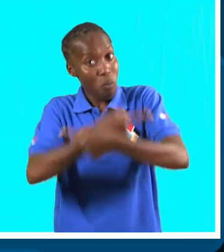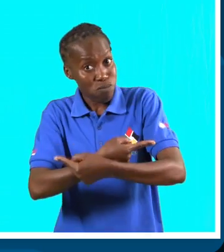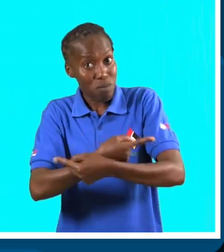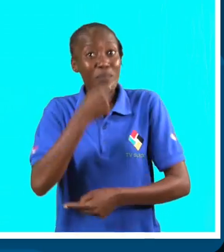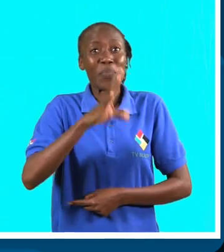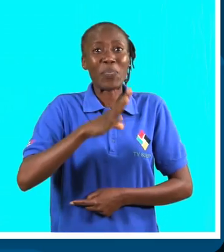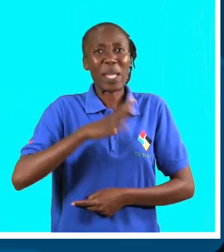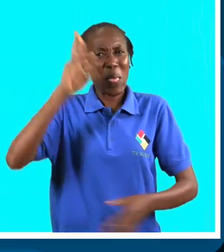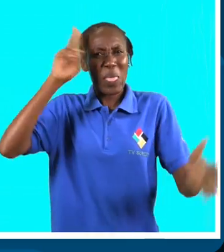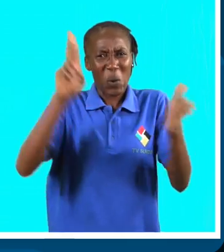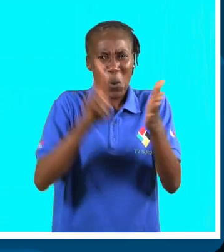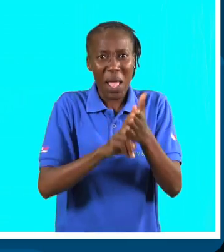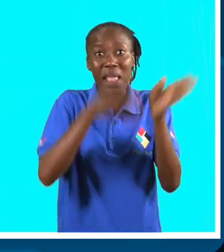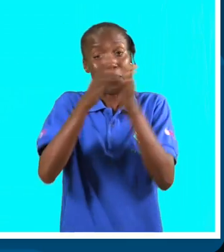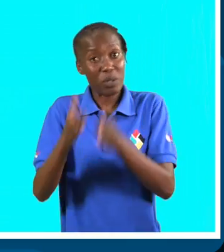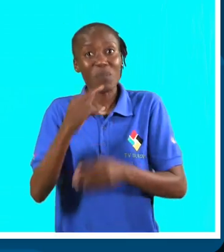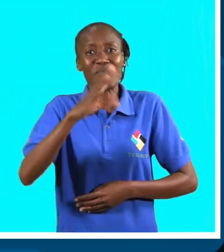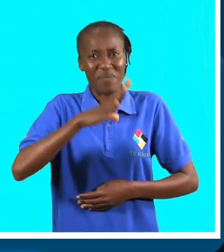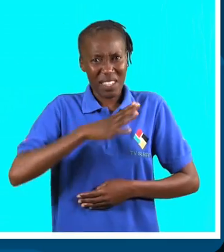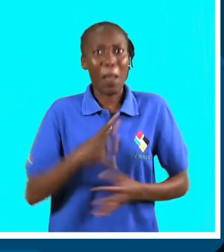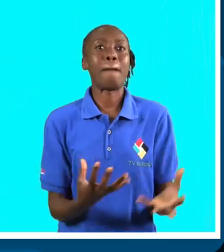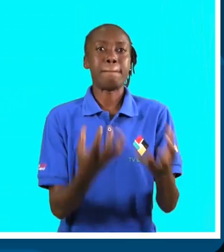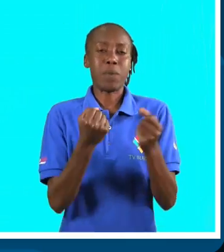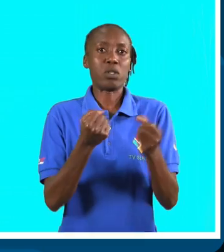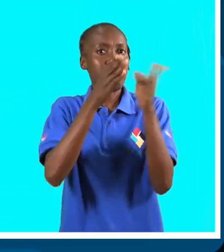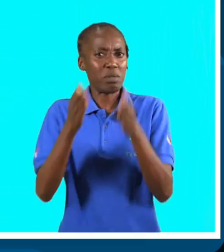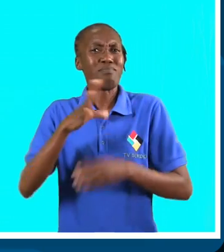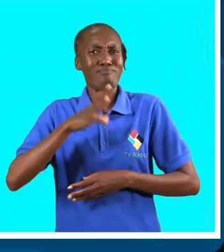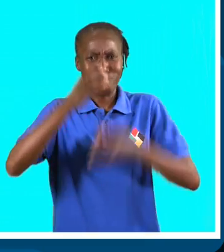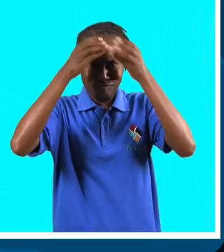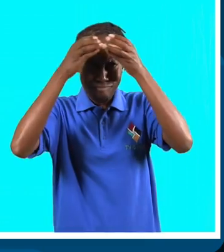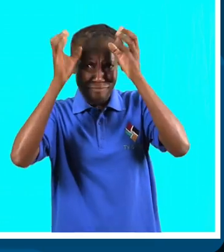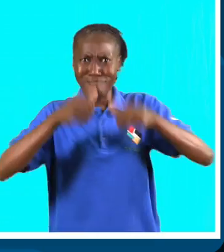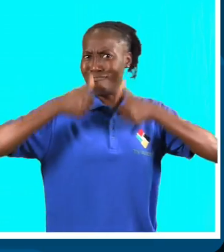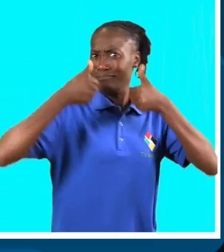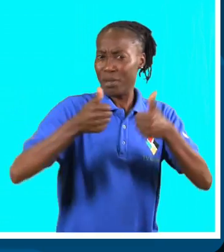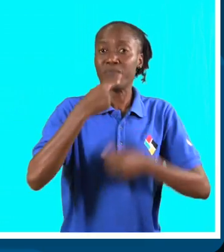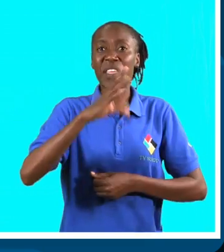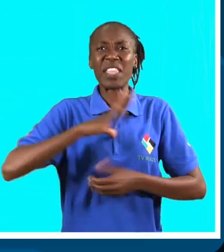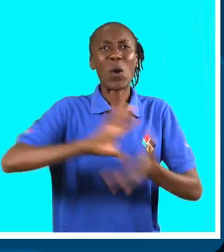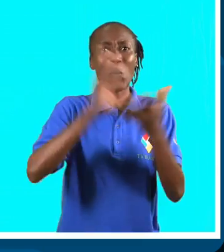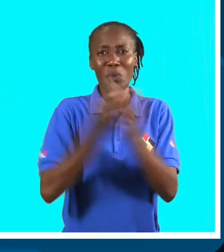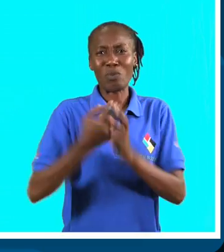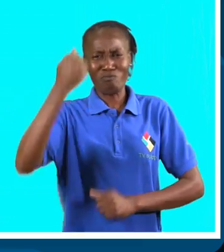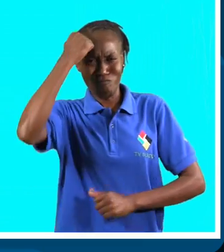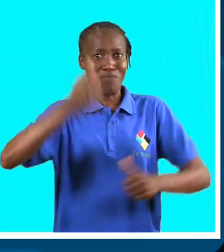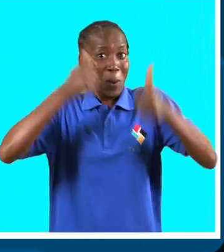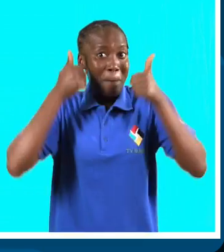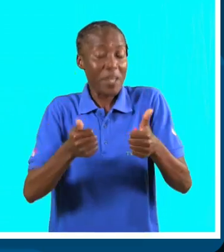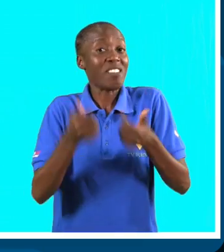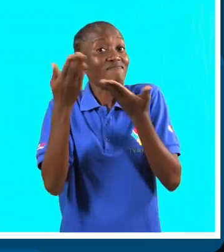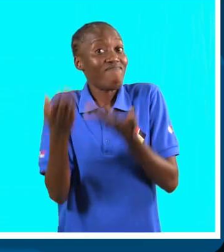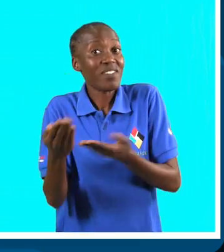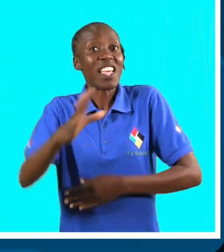contrariedade de alguma lesão pontual de algum jogador, nós temos de ter jogadores com capacidade de versatilidade e, acima de tudo,